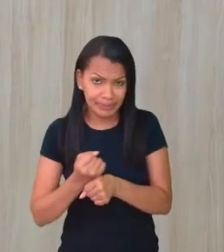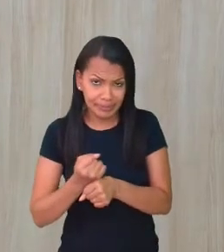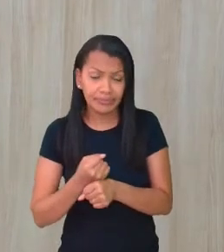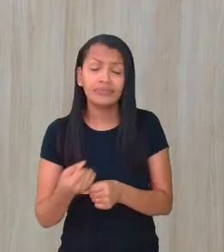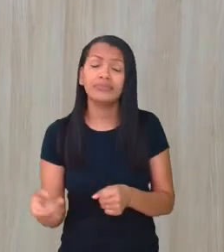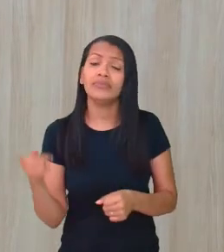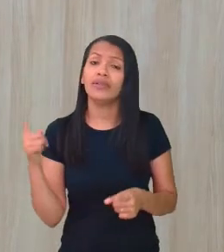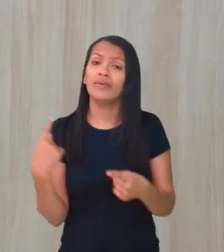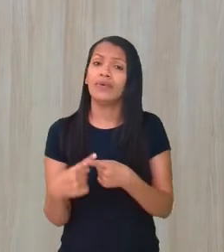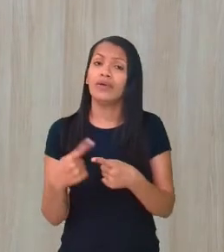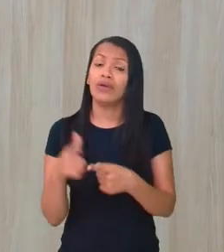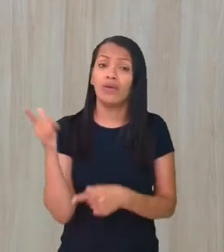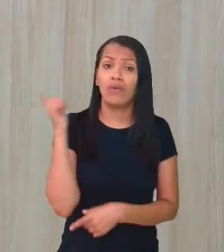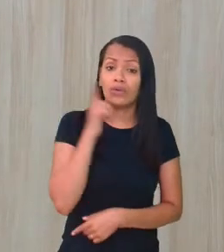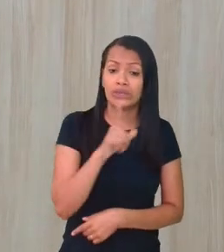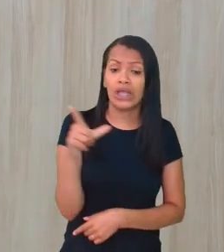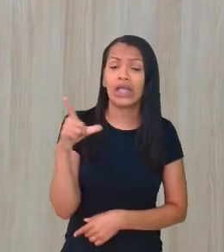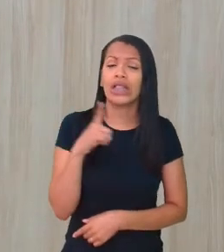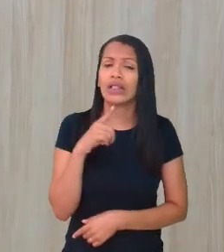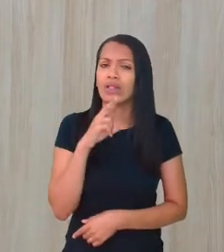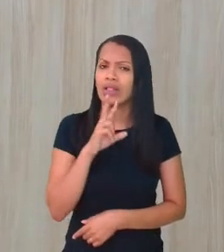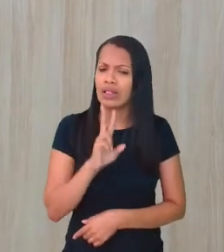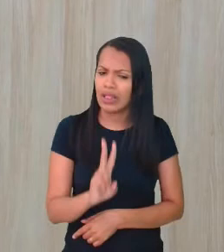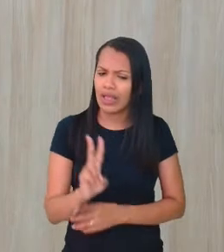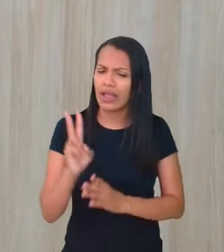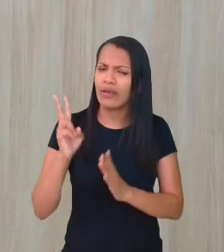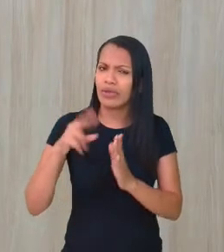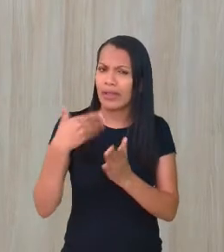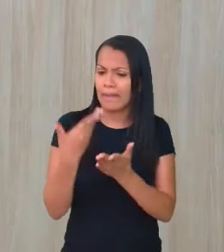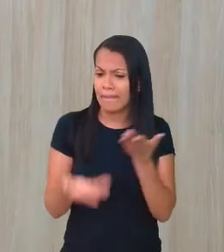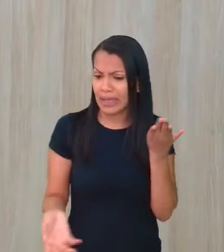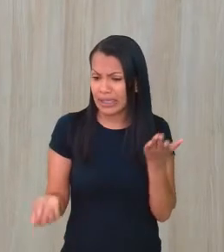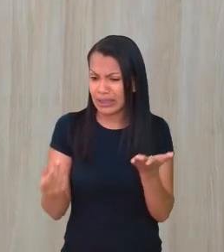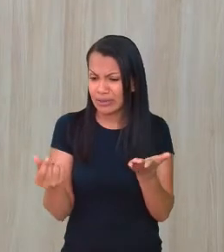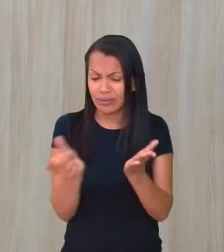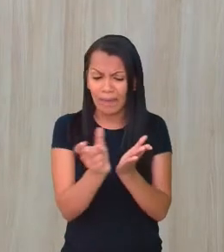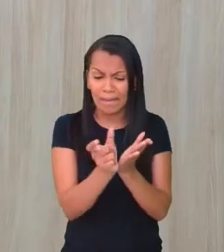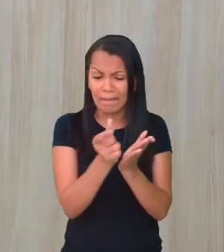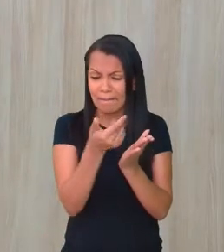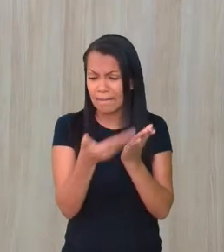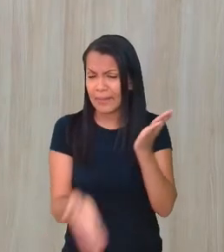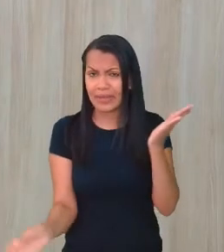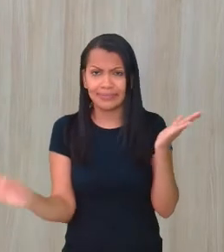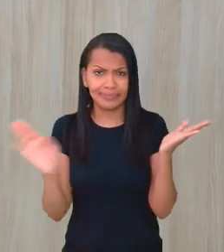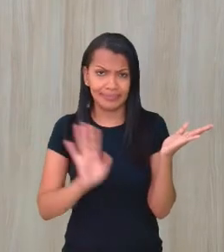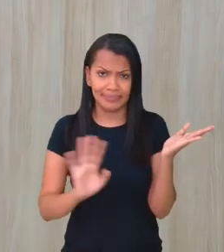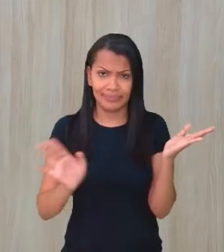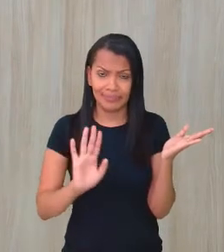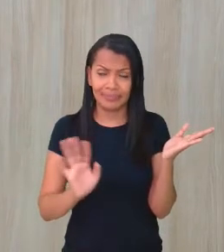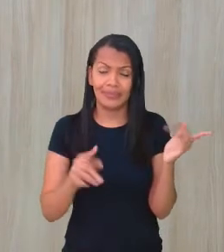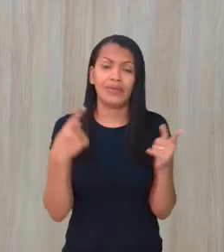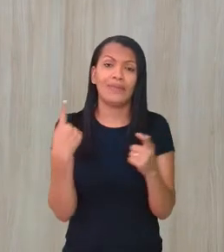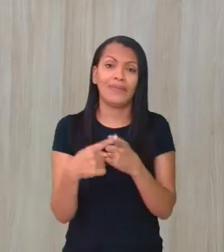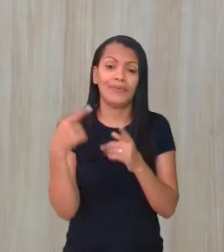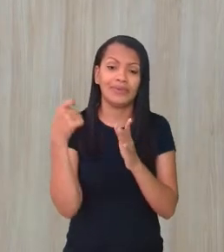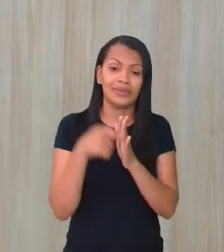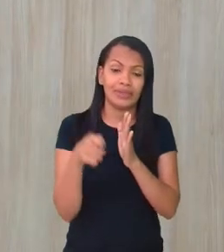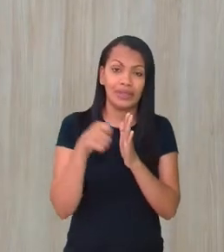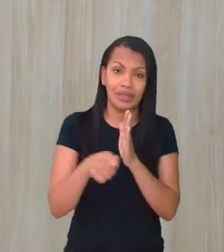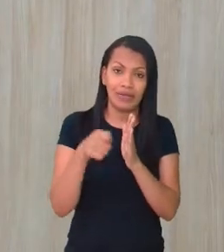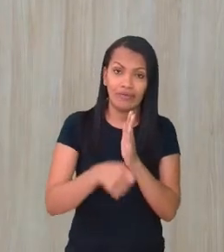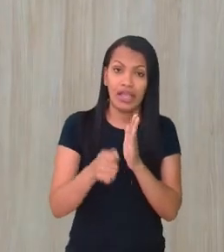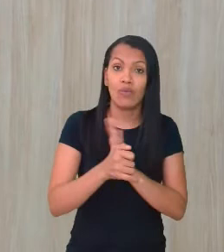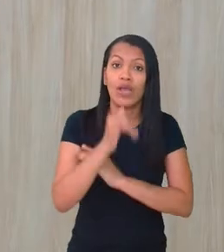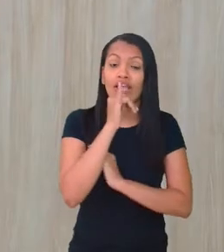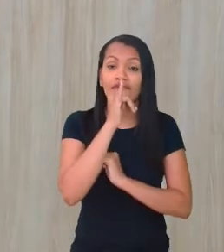consegue lê-la sem perda de prejuízo ali, né? Sem um prejuízo do que está sendo escrito, do que está sendo falado, tá